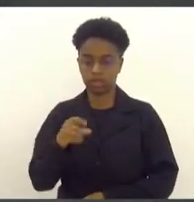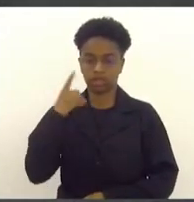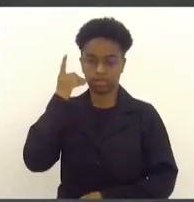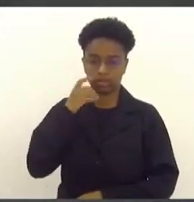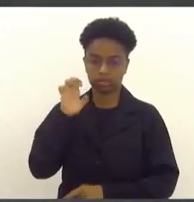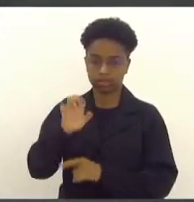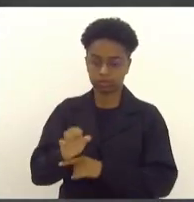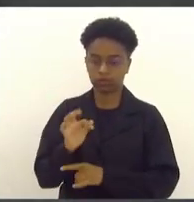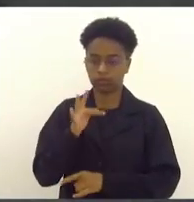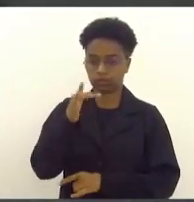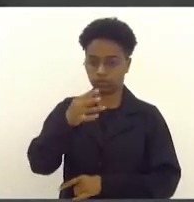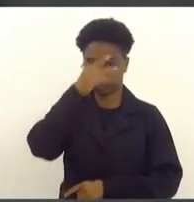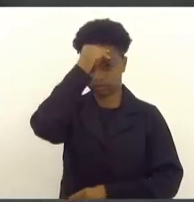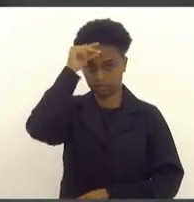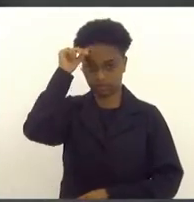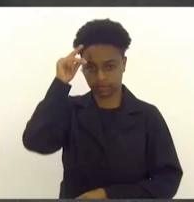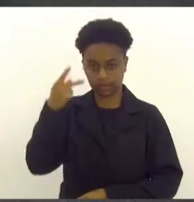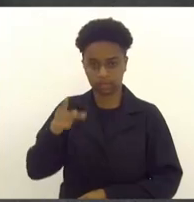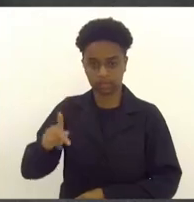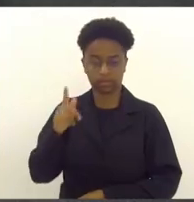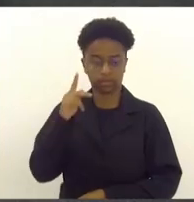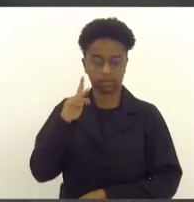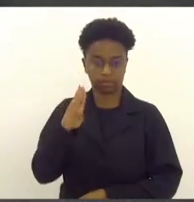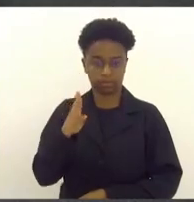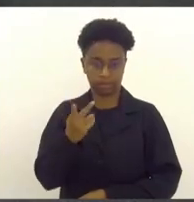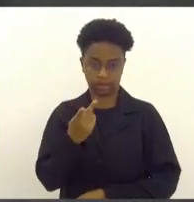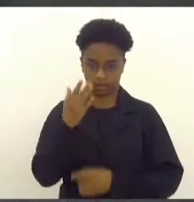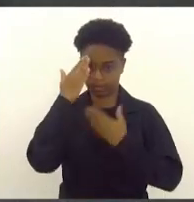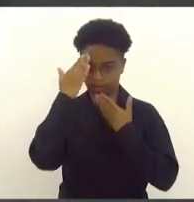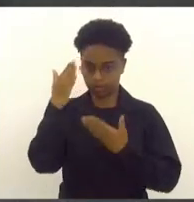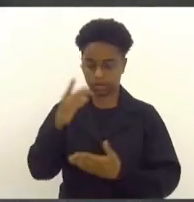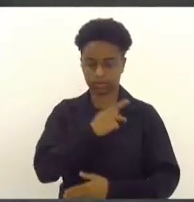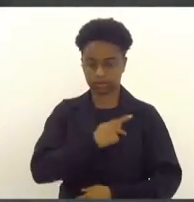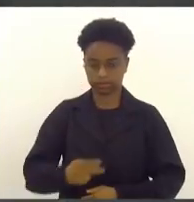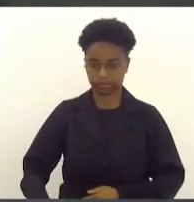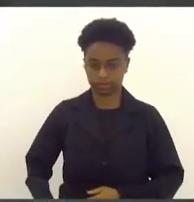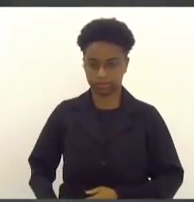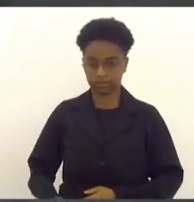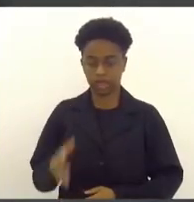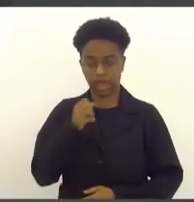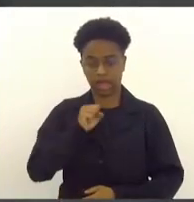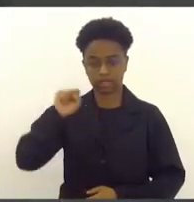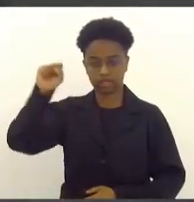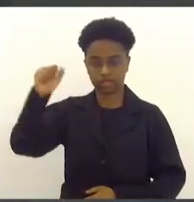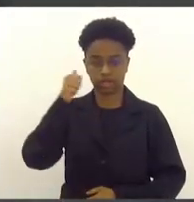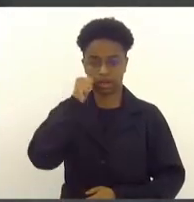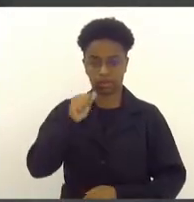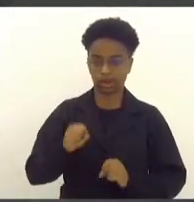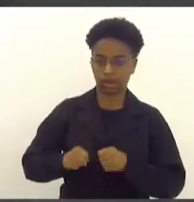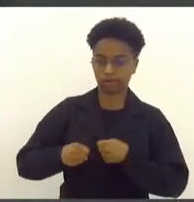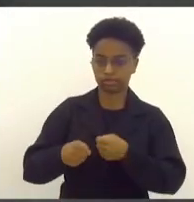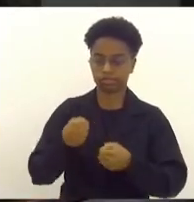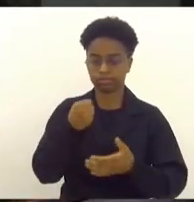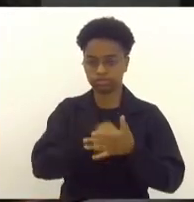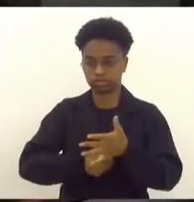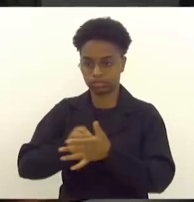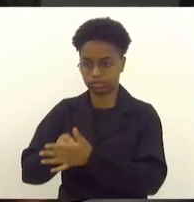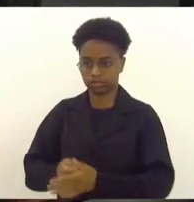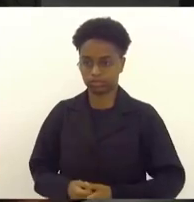pro Futuro Prefeito lá em BH muito obrigada senhor presidente axé para essas mulheres de luta